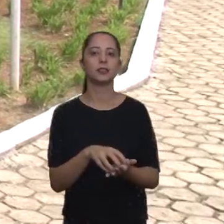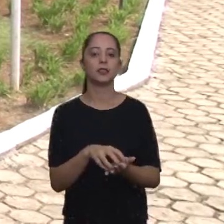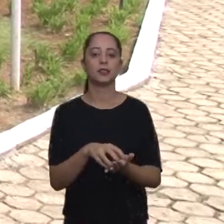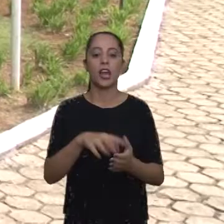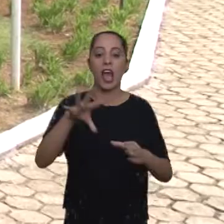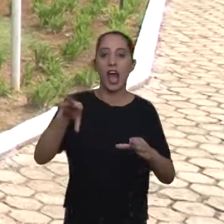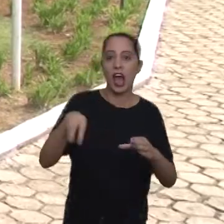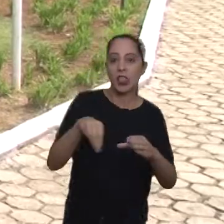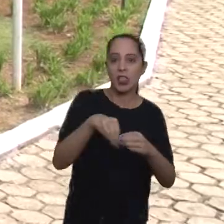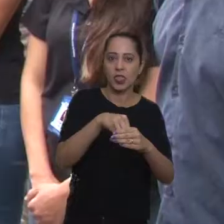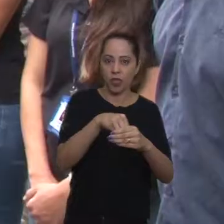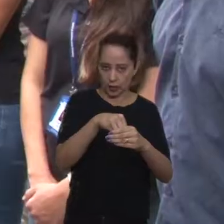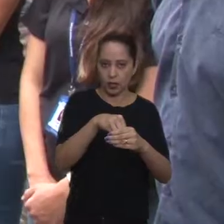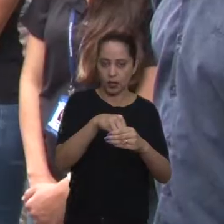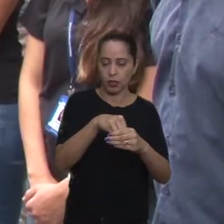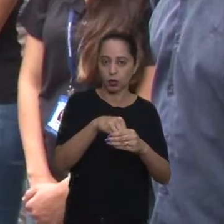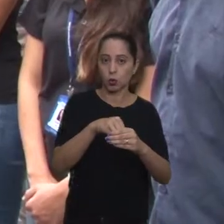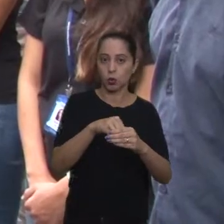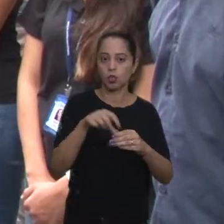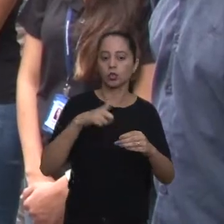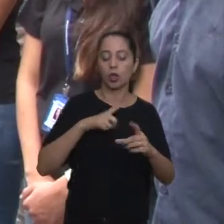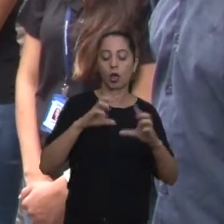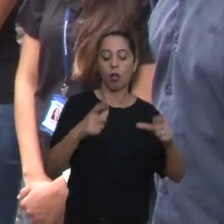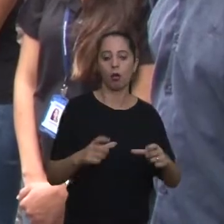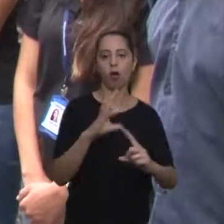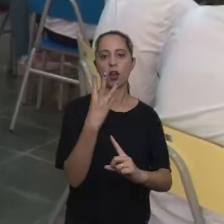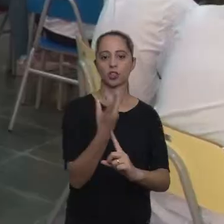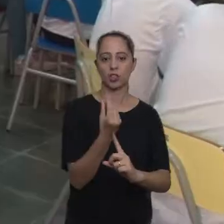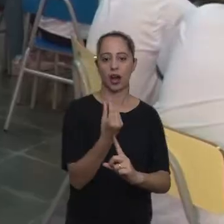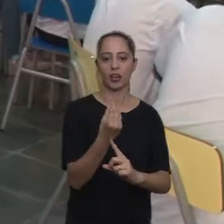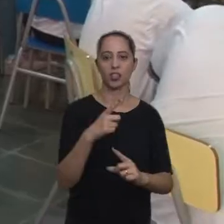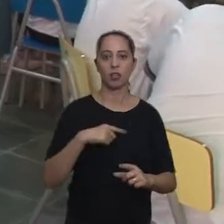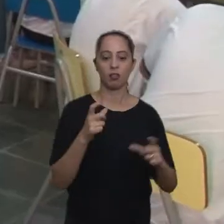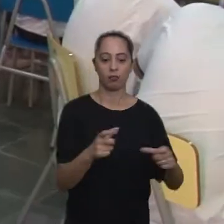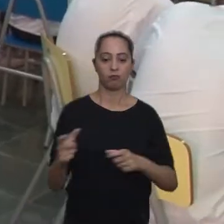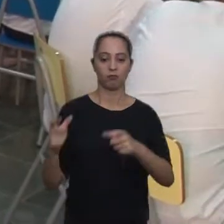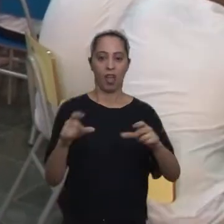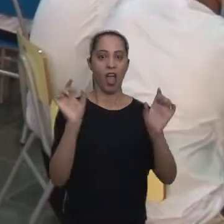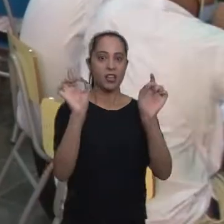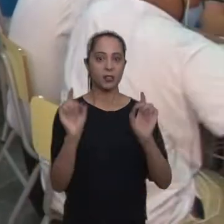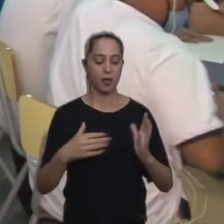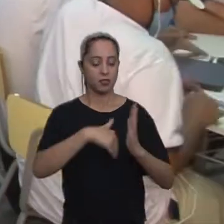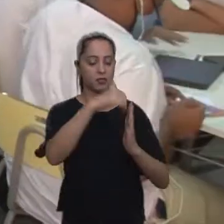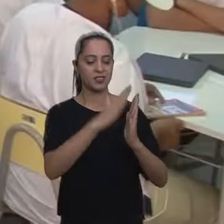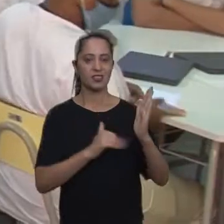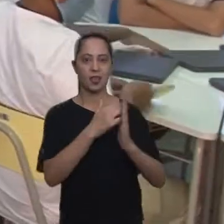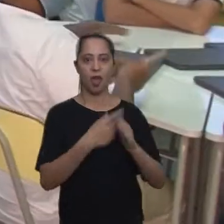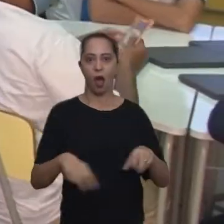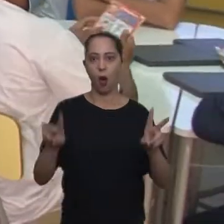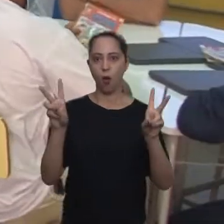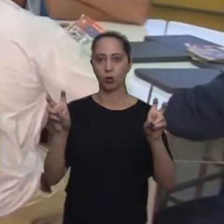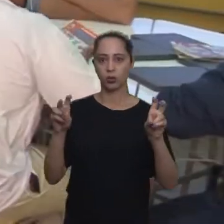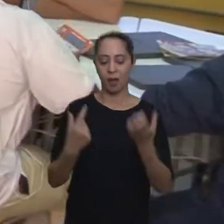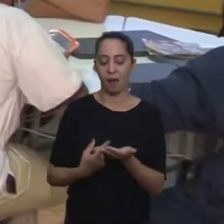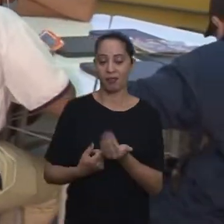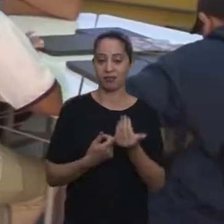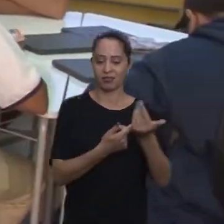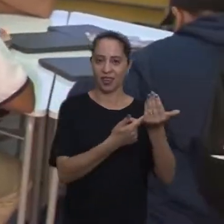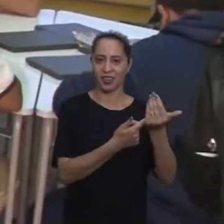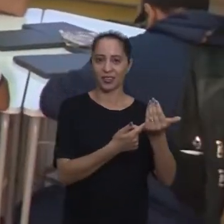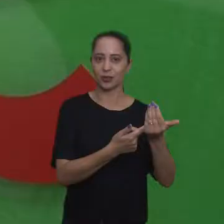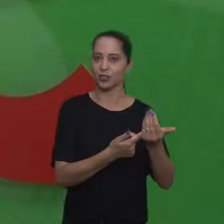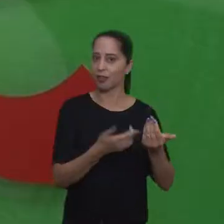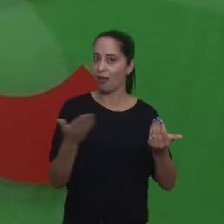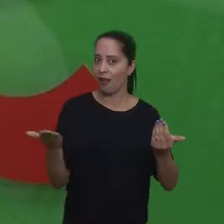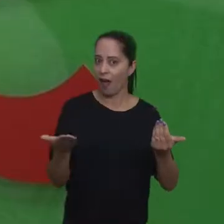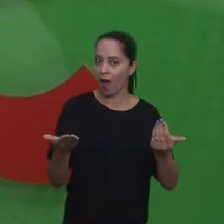Desenvolvimento Artístico da Fundaz, que fica na sede da instituição, ganhou novas salas e uma pintura especial baseada na